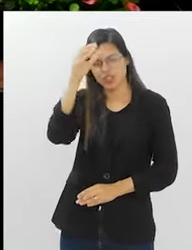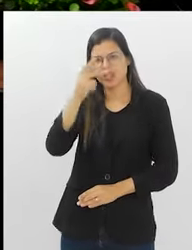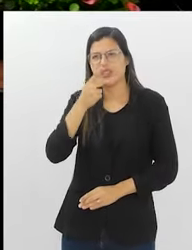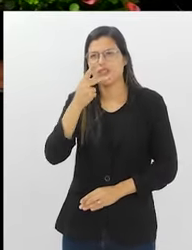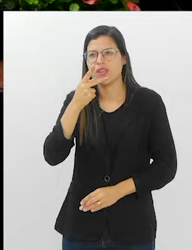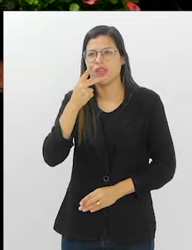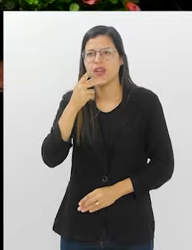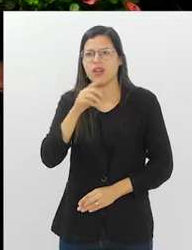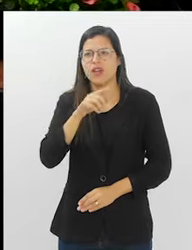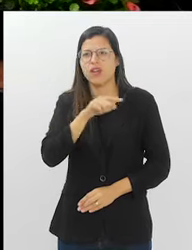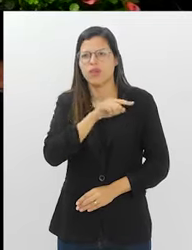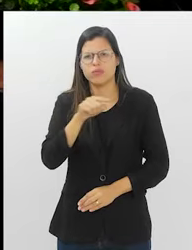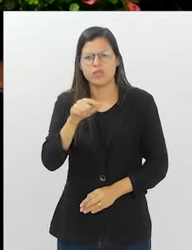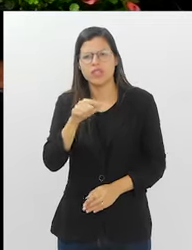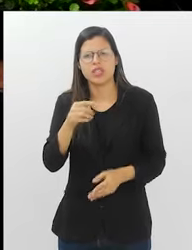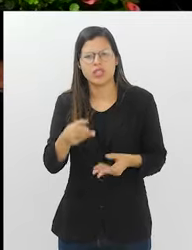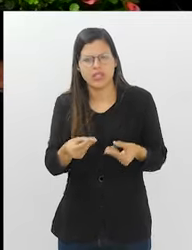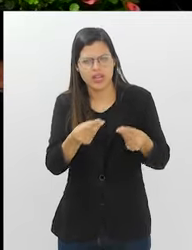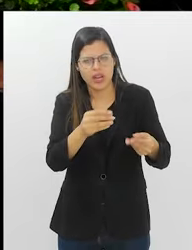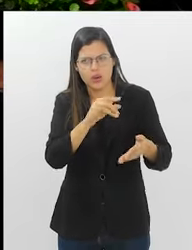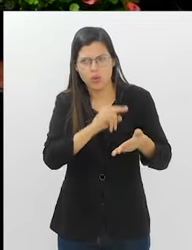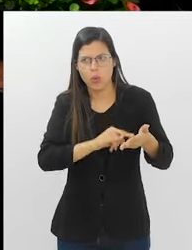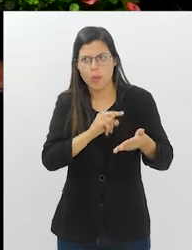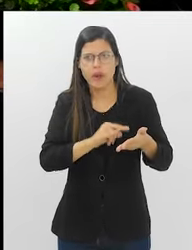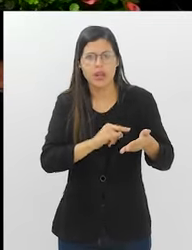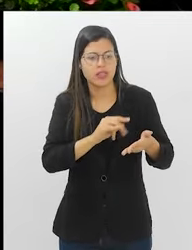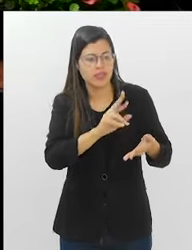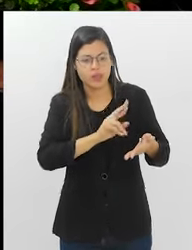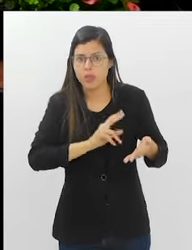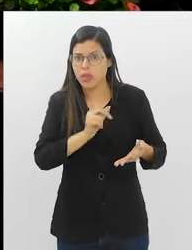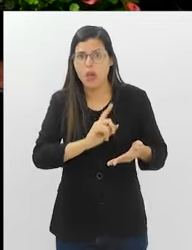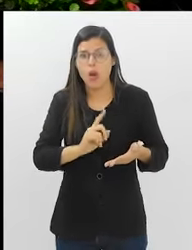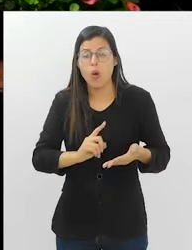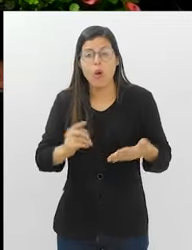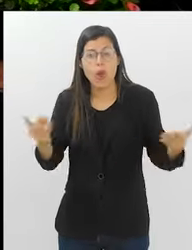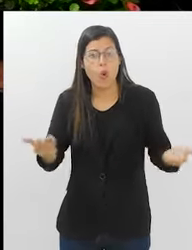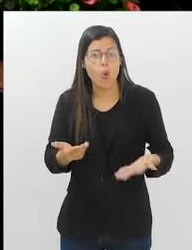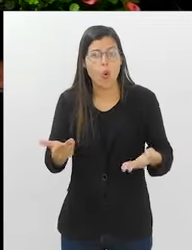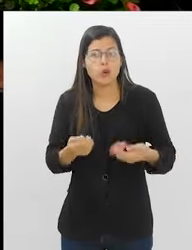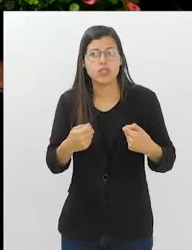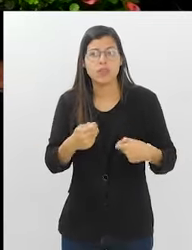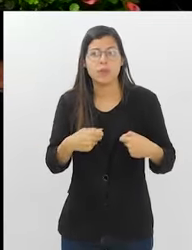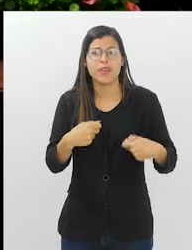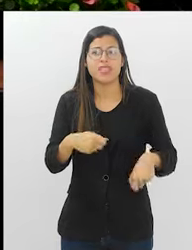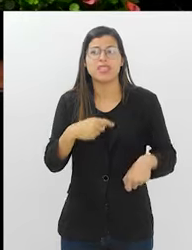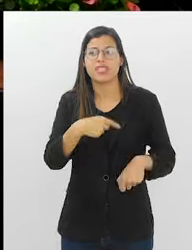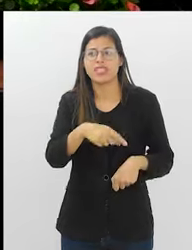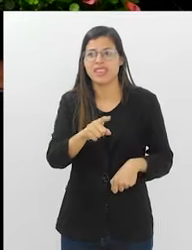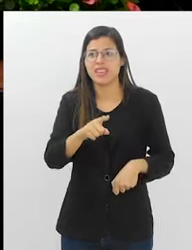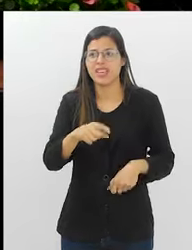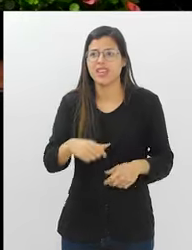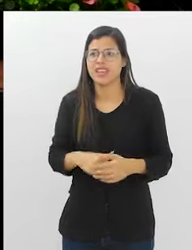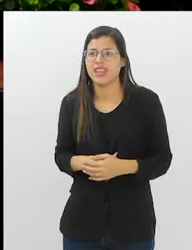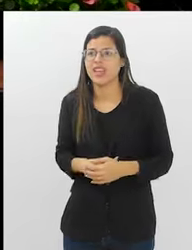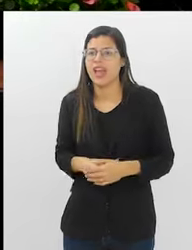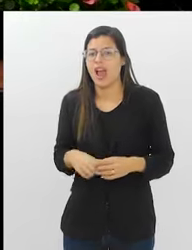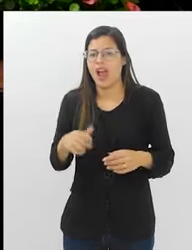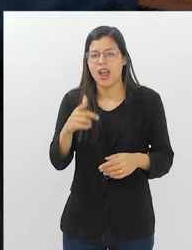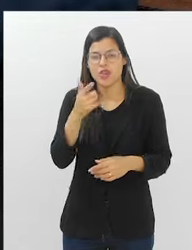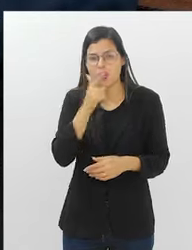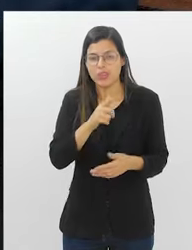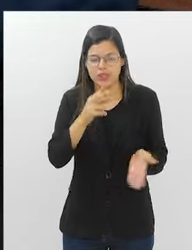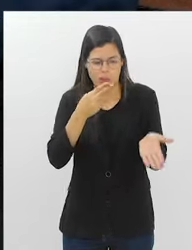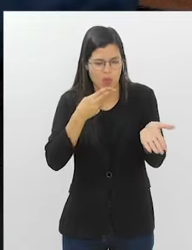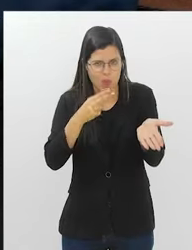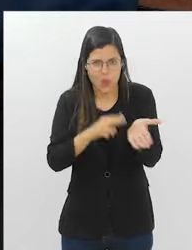olha, tia, você, o fulano levou os documentos? Não, tia, é hoje, tia, tem que ir. Aí ele postou no AR, no